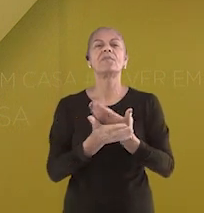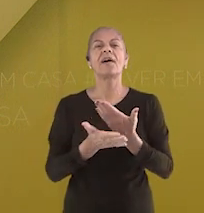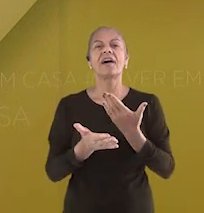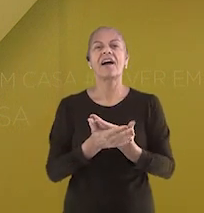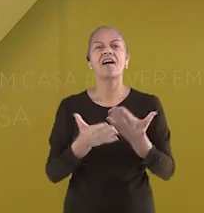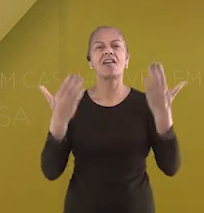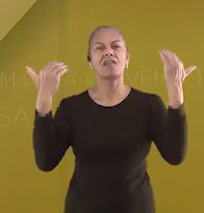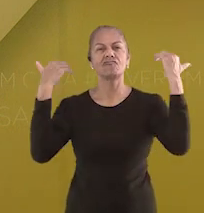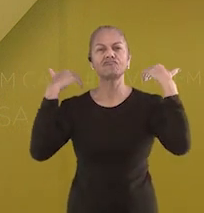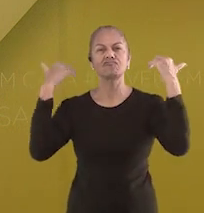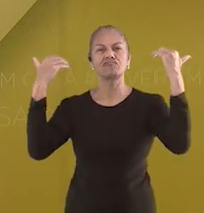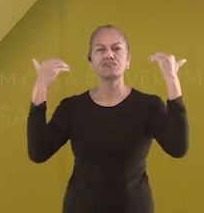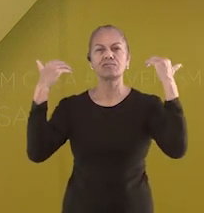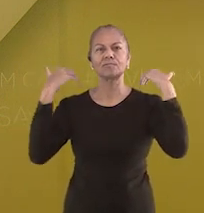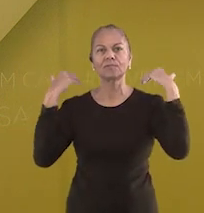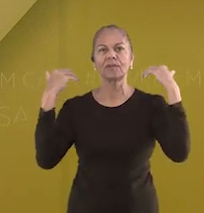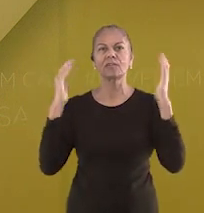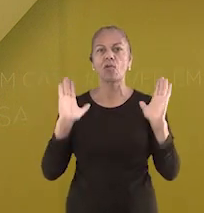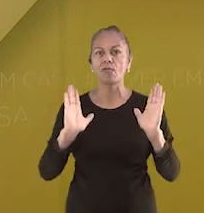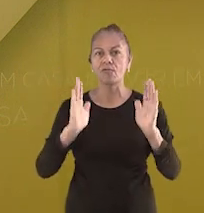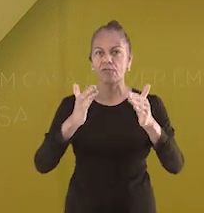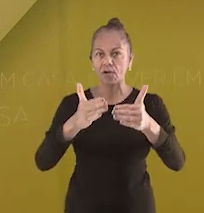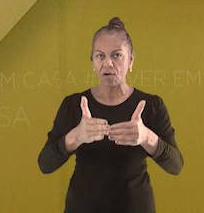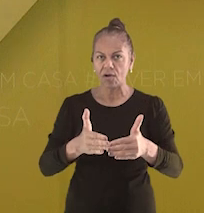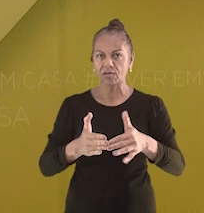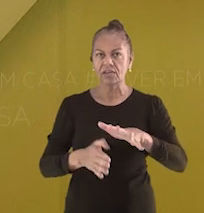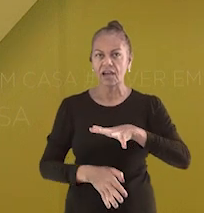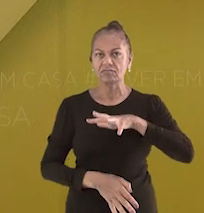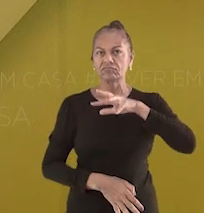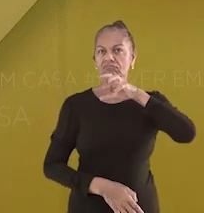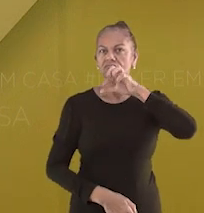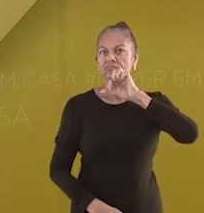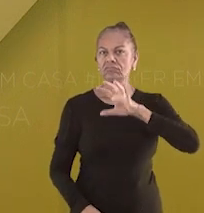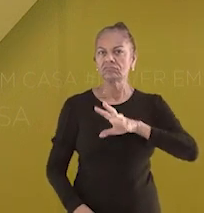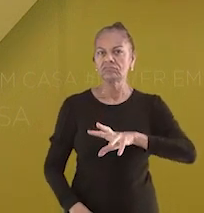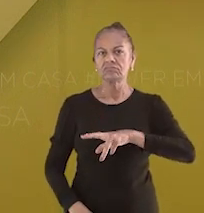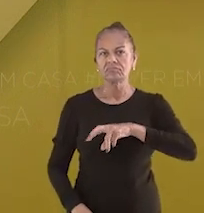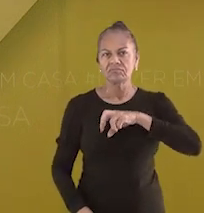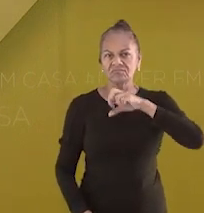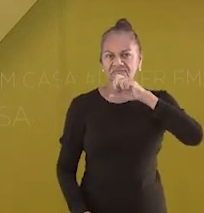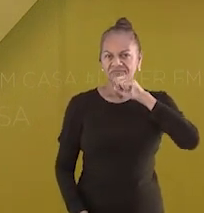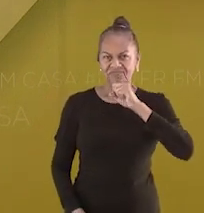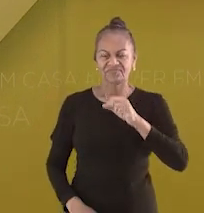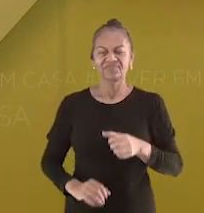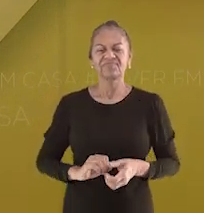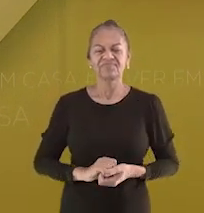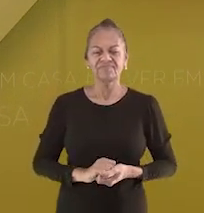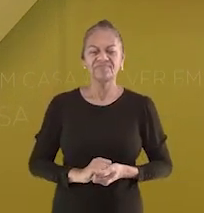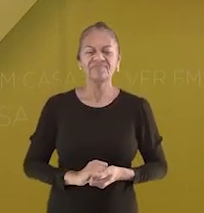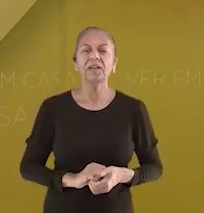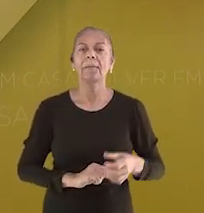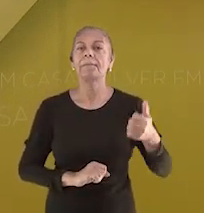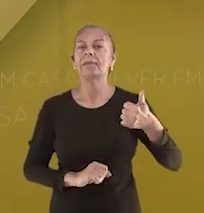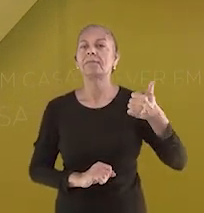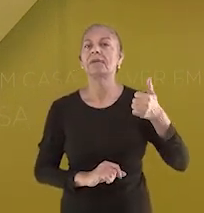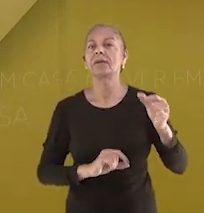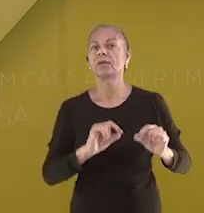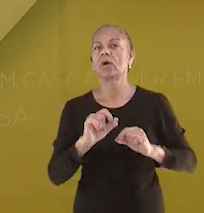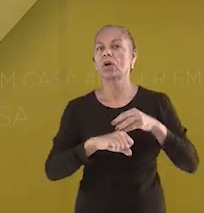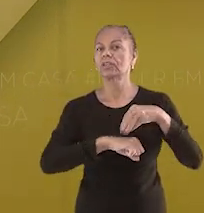aeróbicos. Estudantes, a aula prática já vai começar. Primeiro, preste atenção para essas